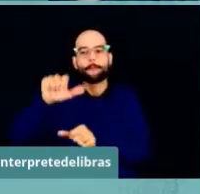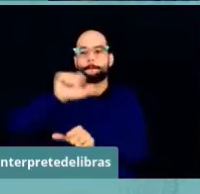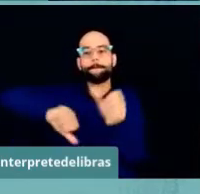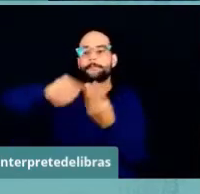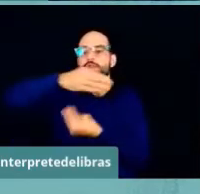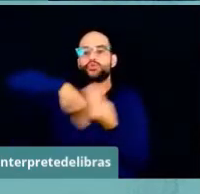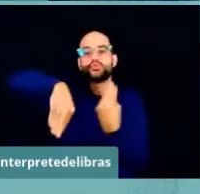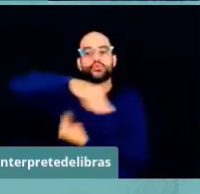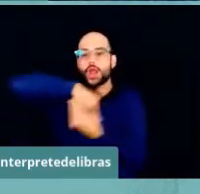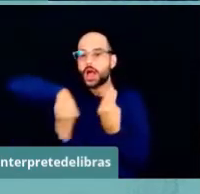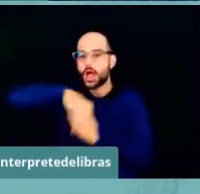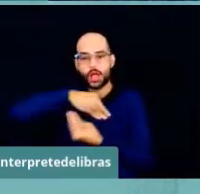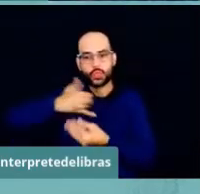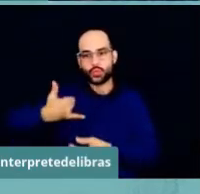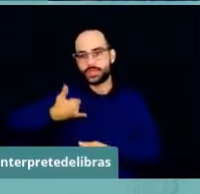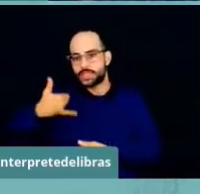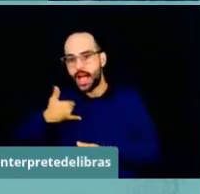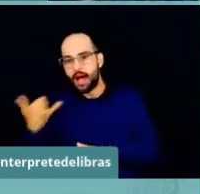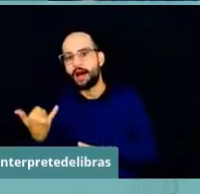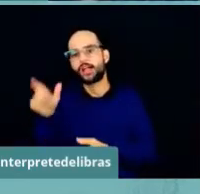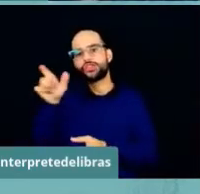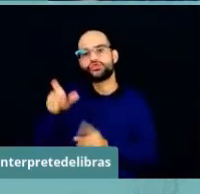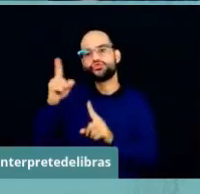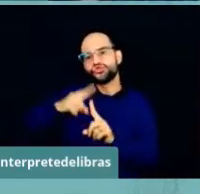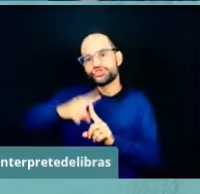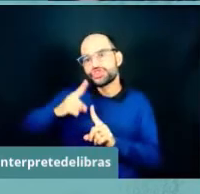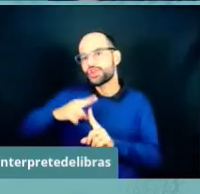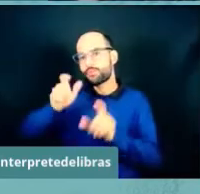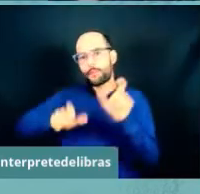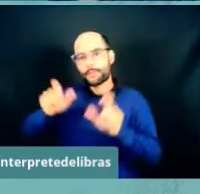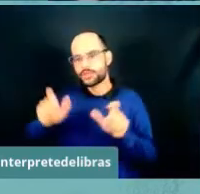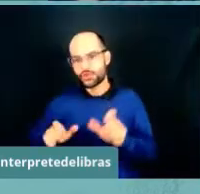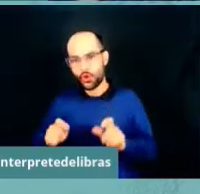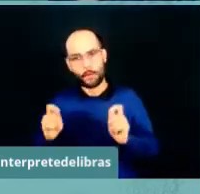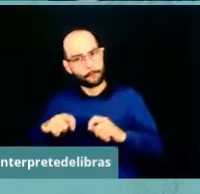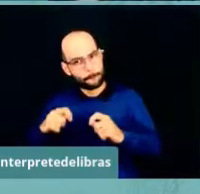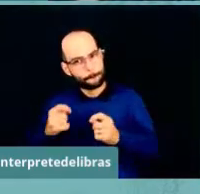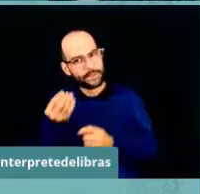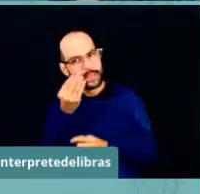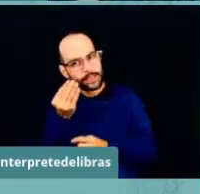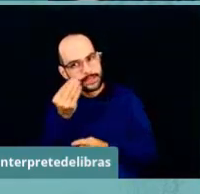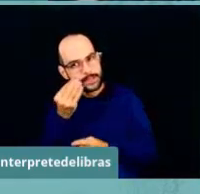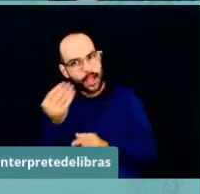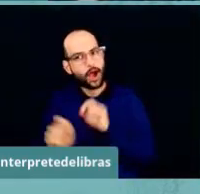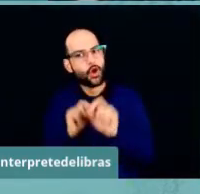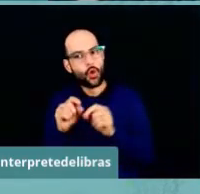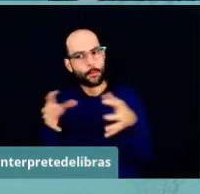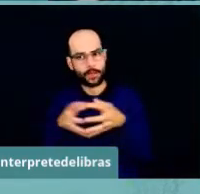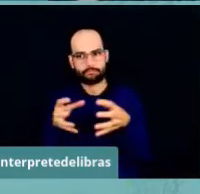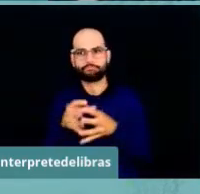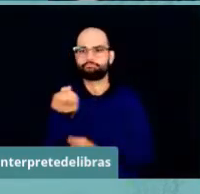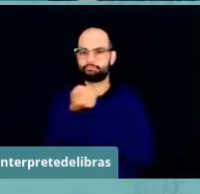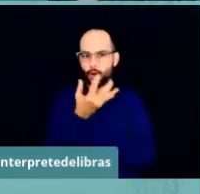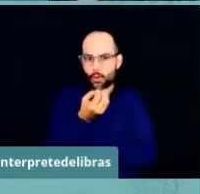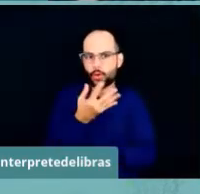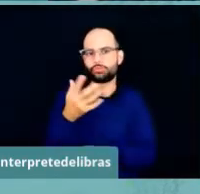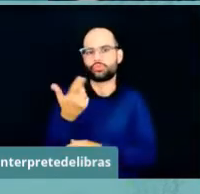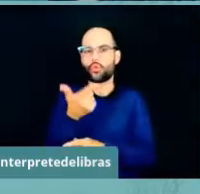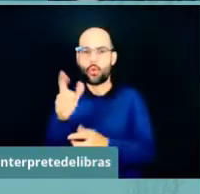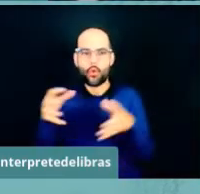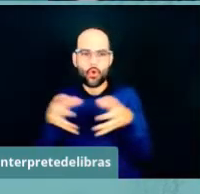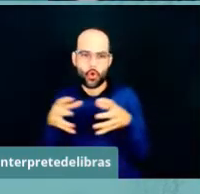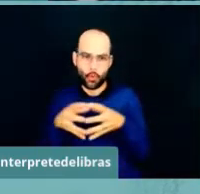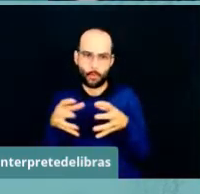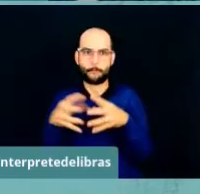esse grupo para ver também a eficácia e segurança em outros grupos populacionais. Por exemplo, então a gente